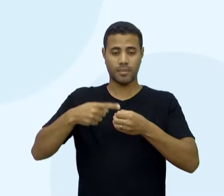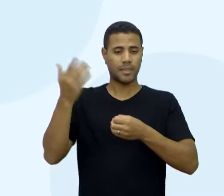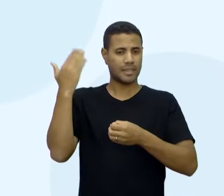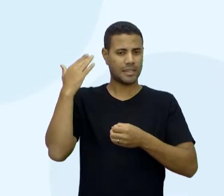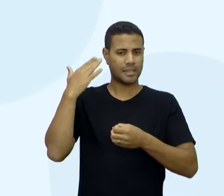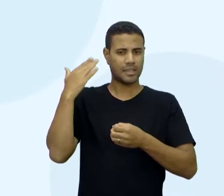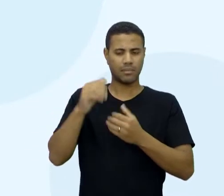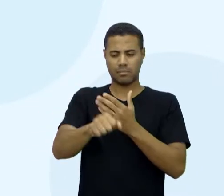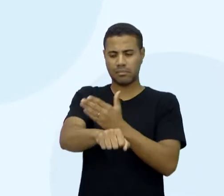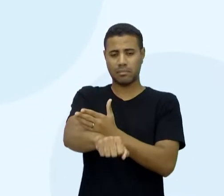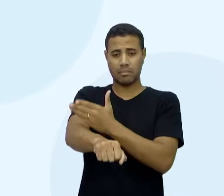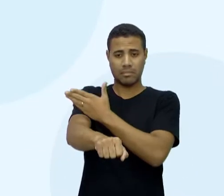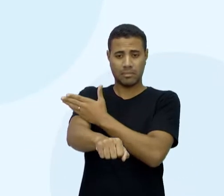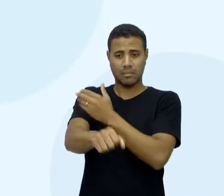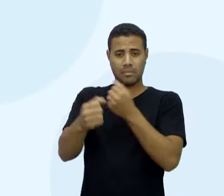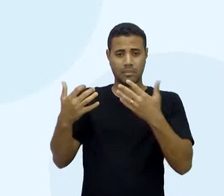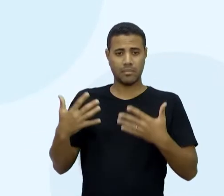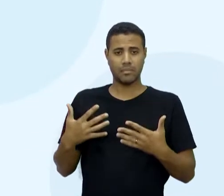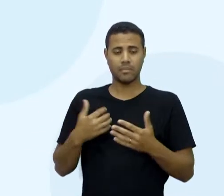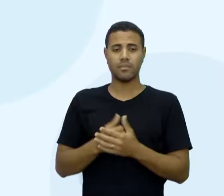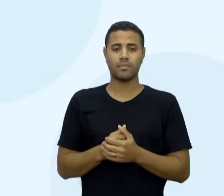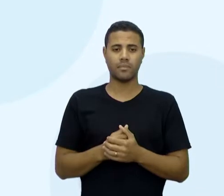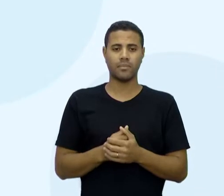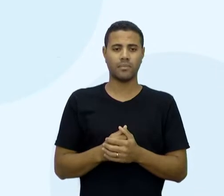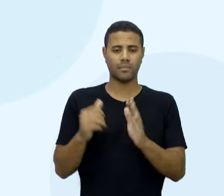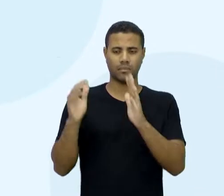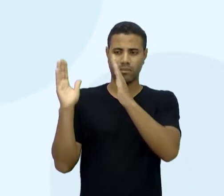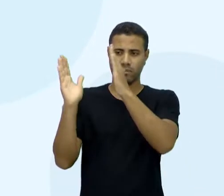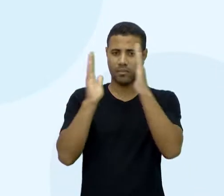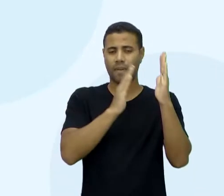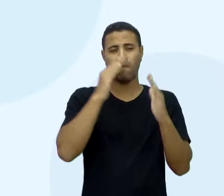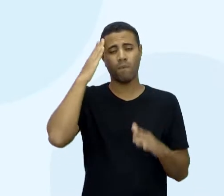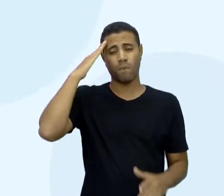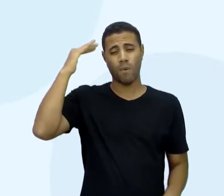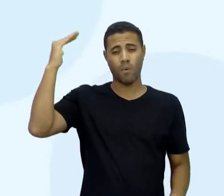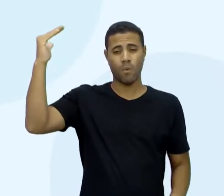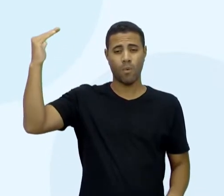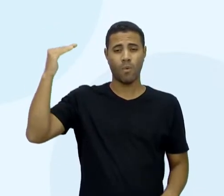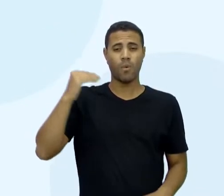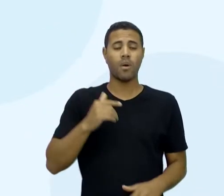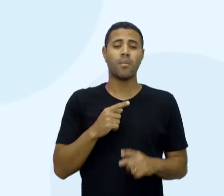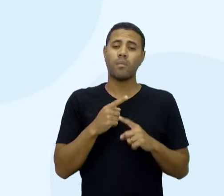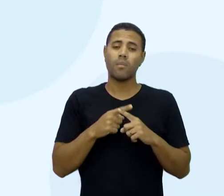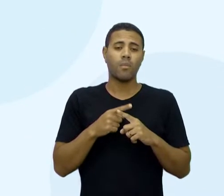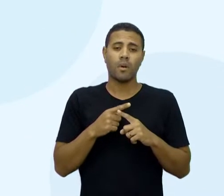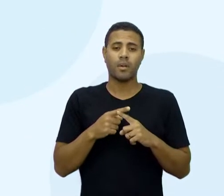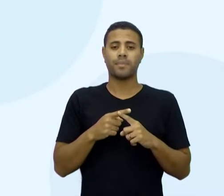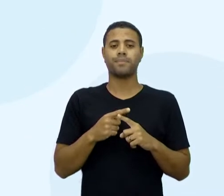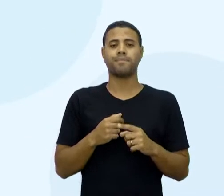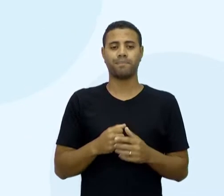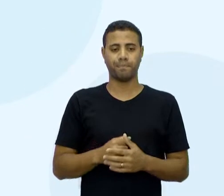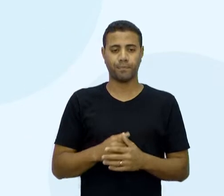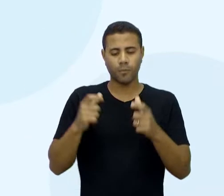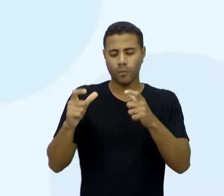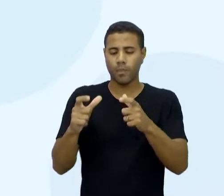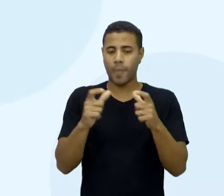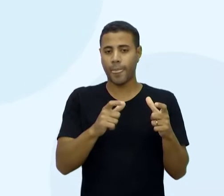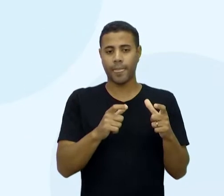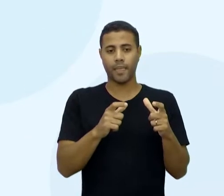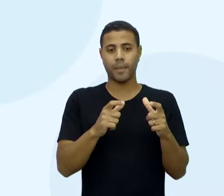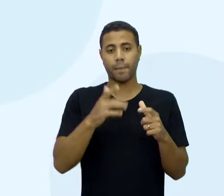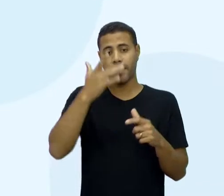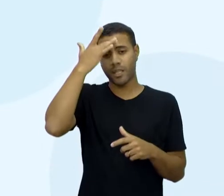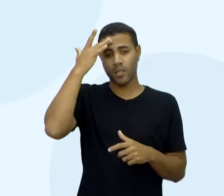da antiguidade, essa biblioteca era muito conhecida, né, por ter aí, por ser um lugar